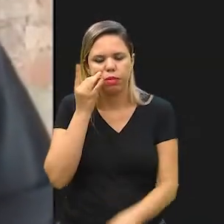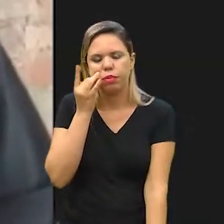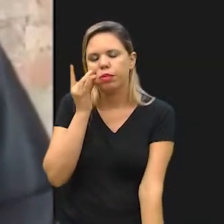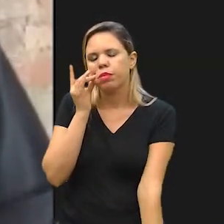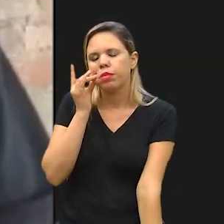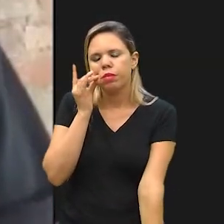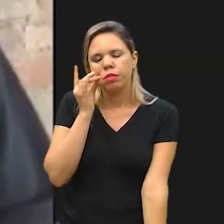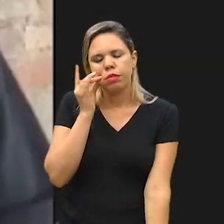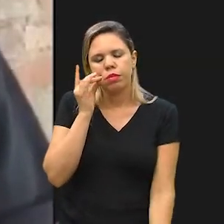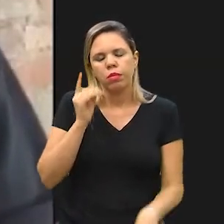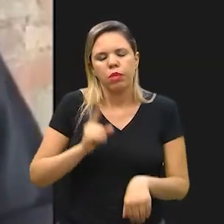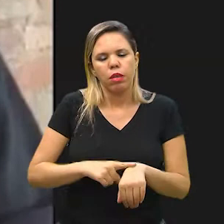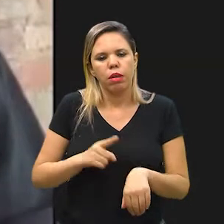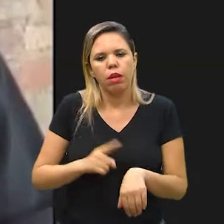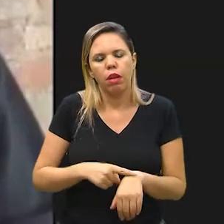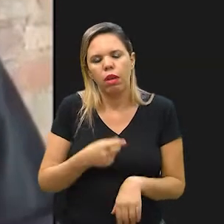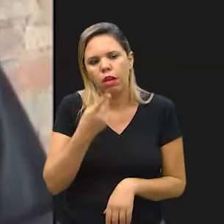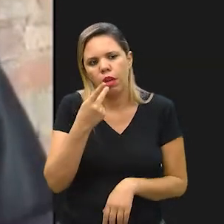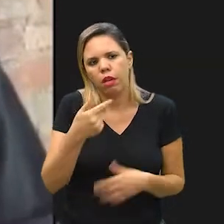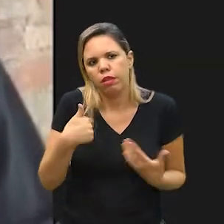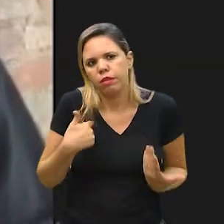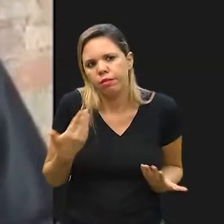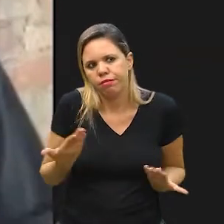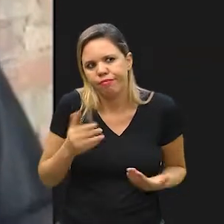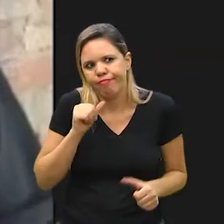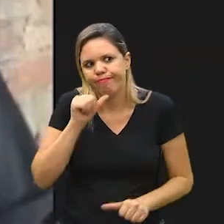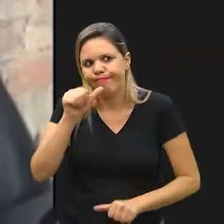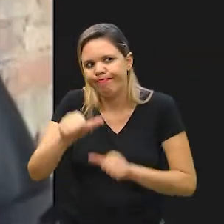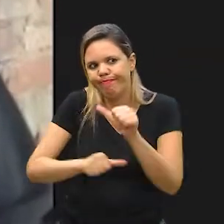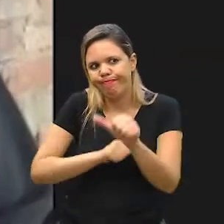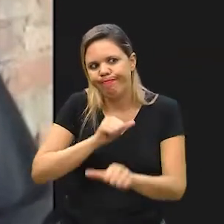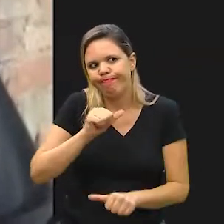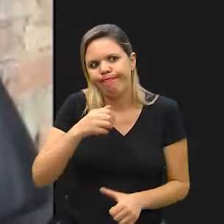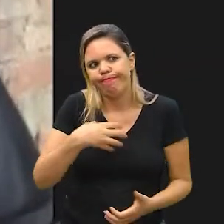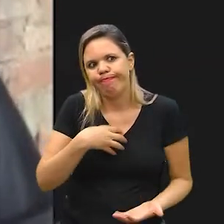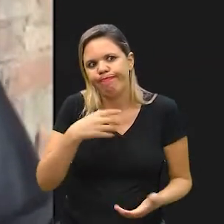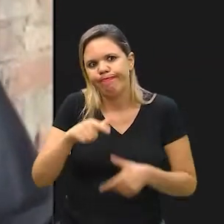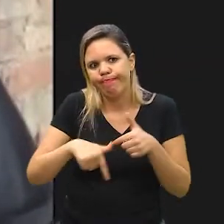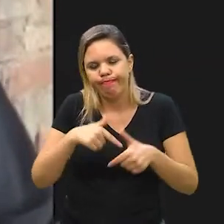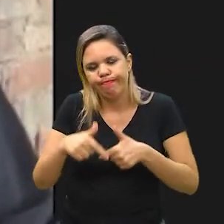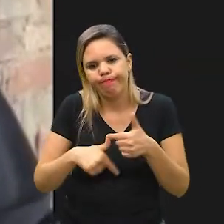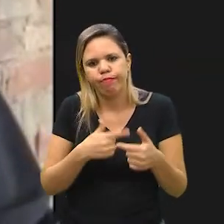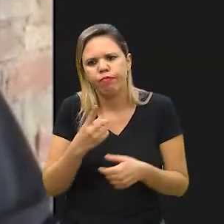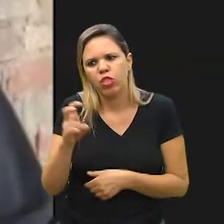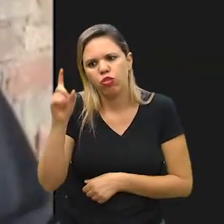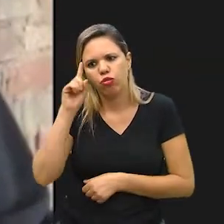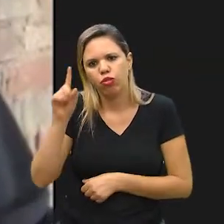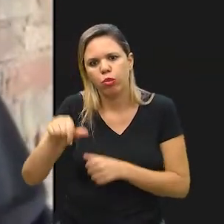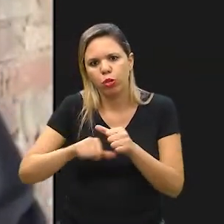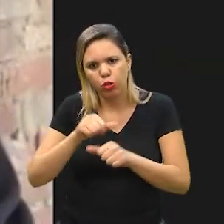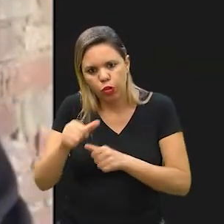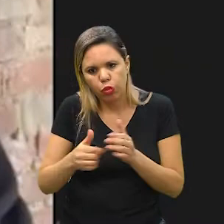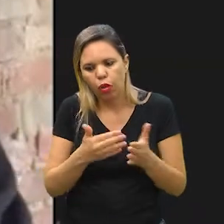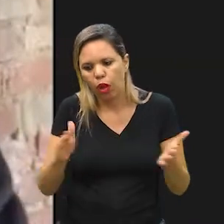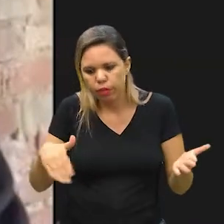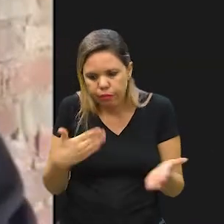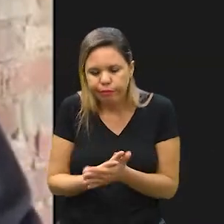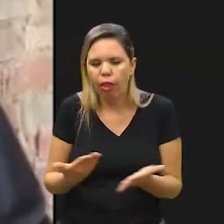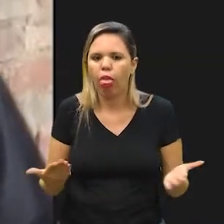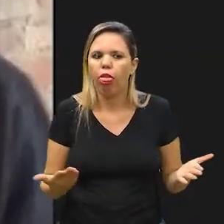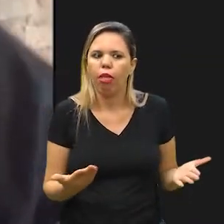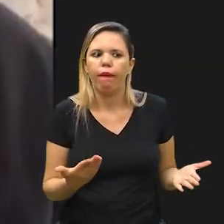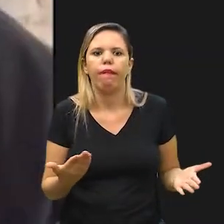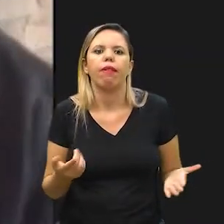assim, foi um momento assim que eu falei, bom, agora ou a gente muda, né? Porque eles falaram que ia ser 15 dias e estão aí até hoje, né?